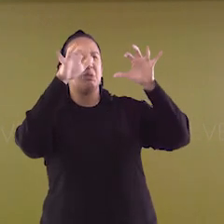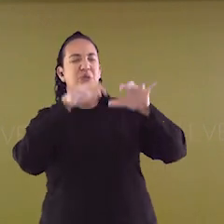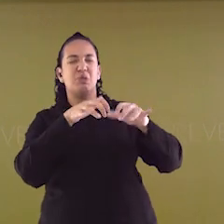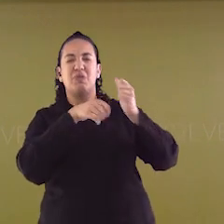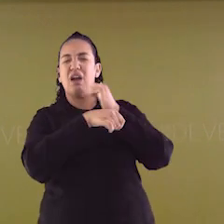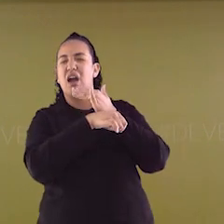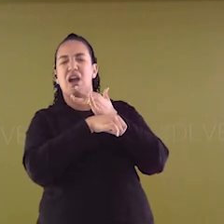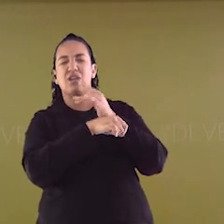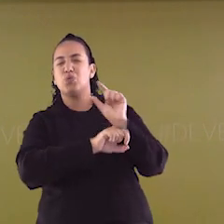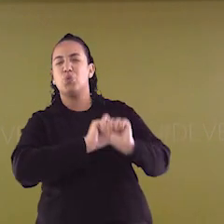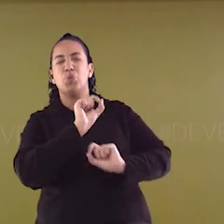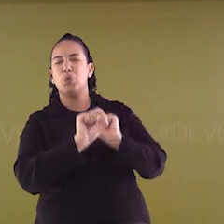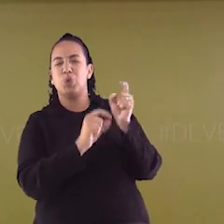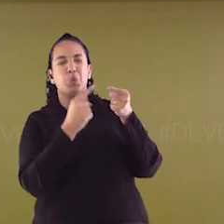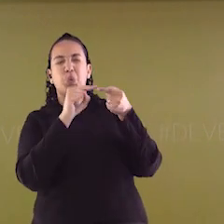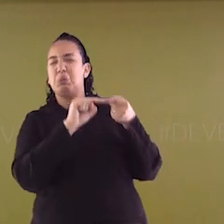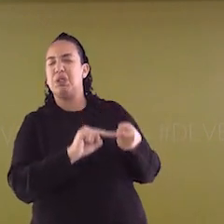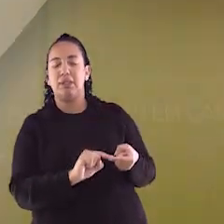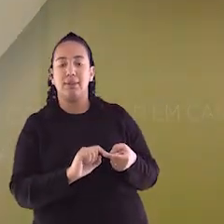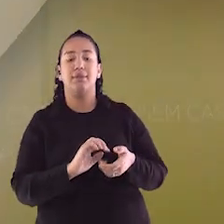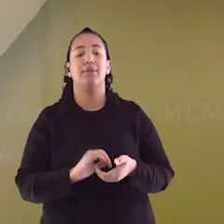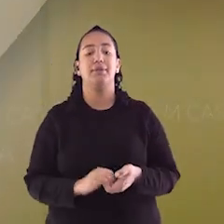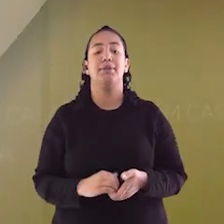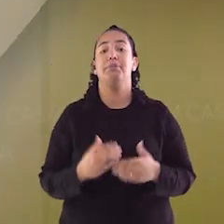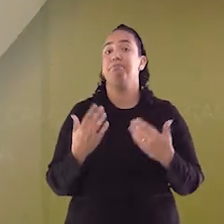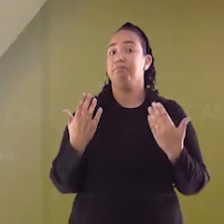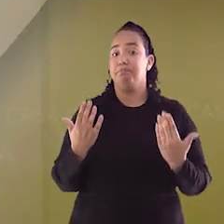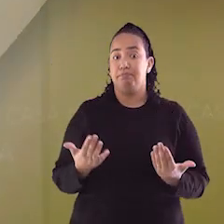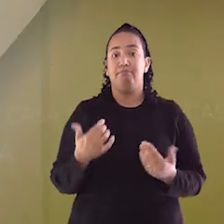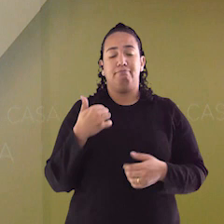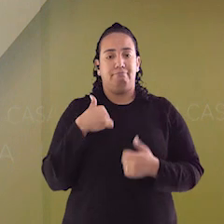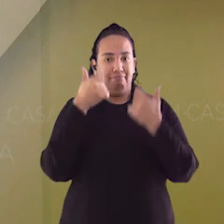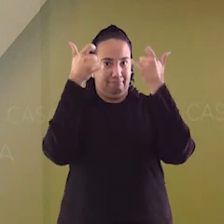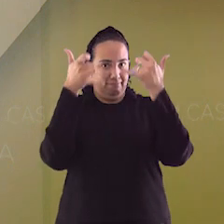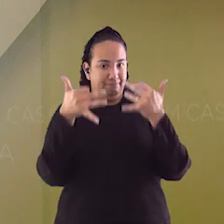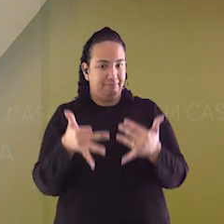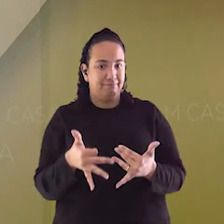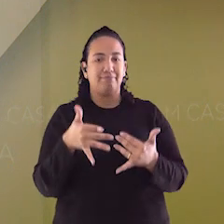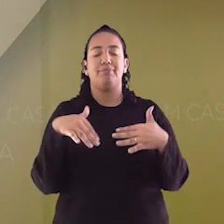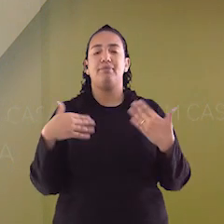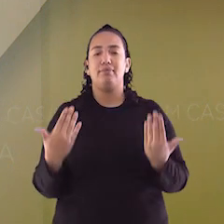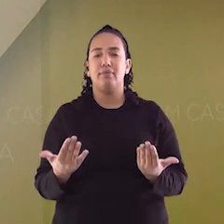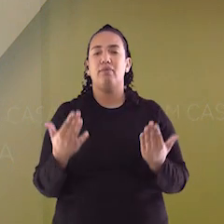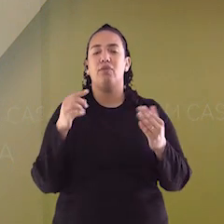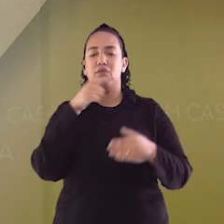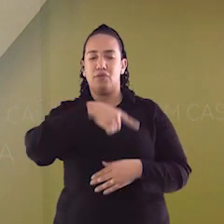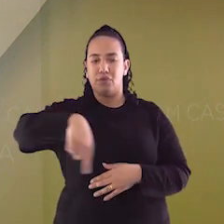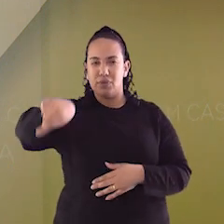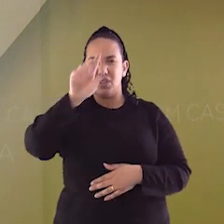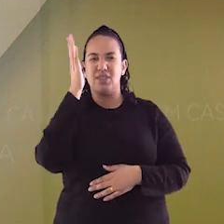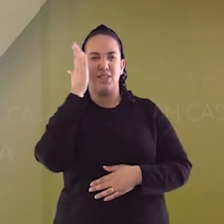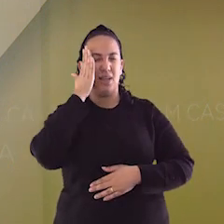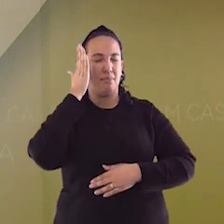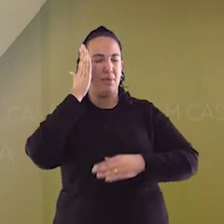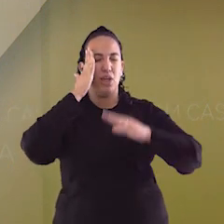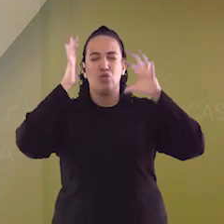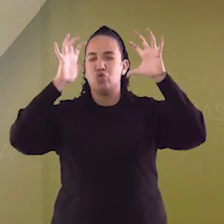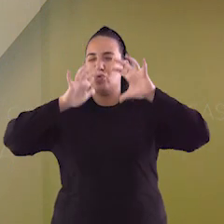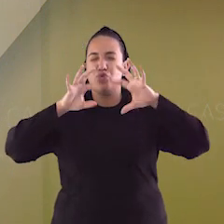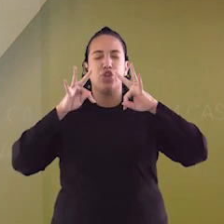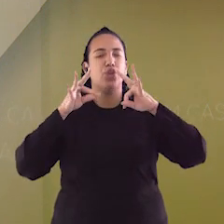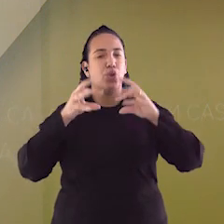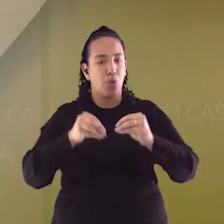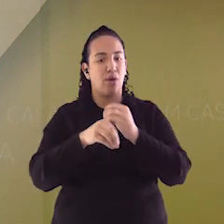ácida? Calma que eu vou te explicar. Já que estamos falando de acidez, você sabia que toda chuva